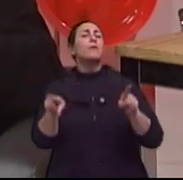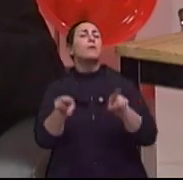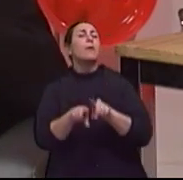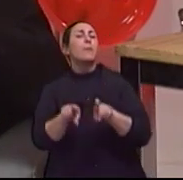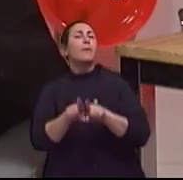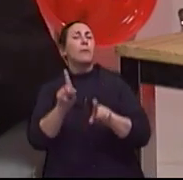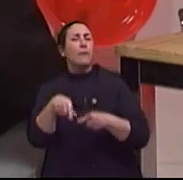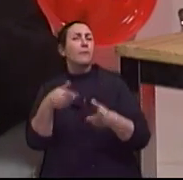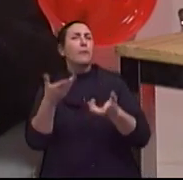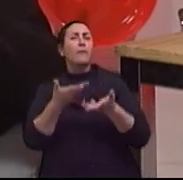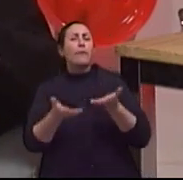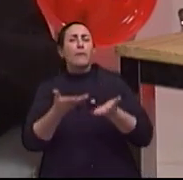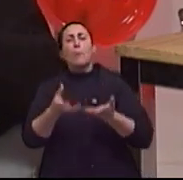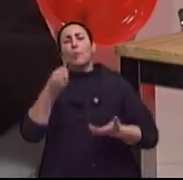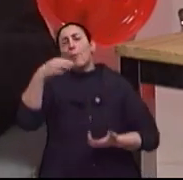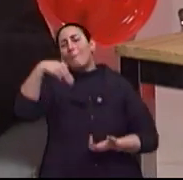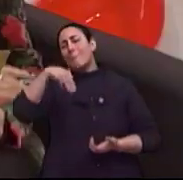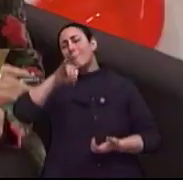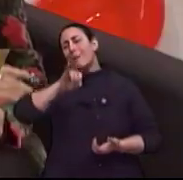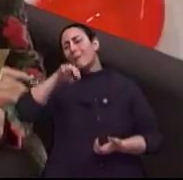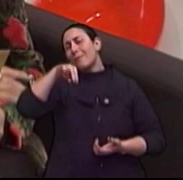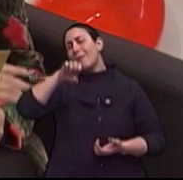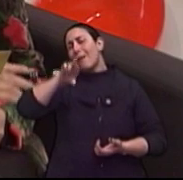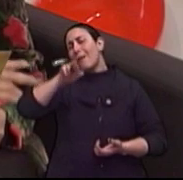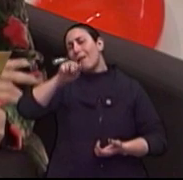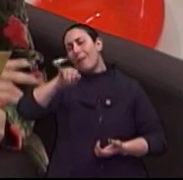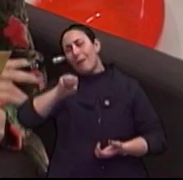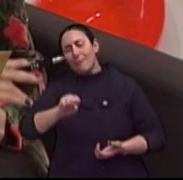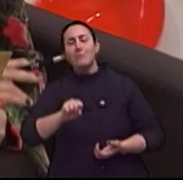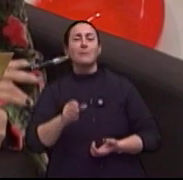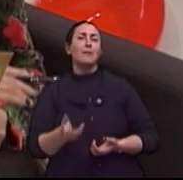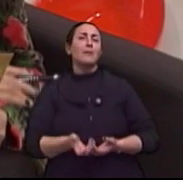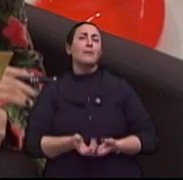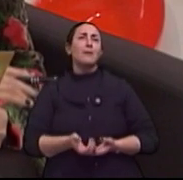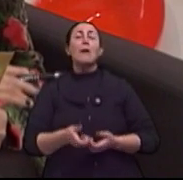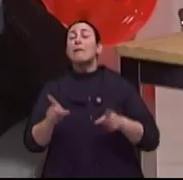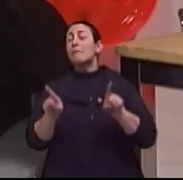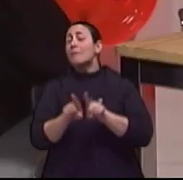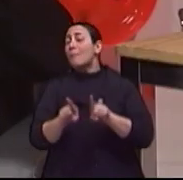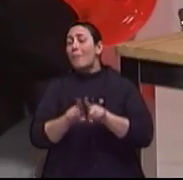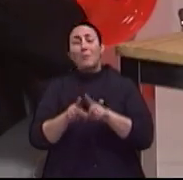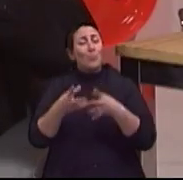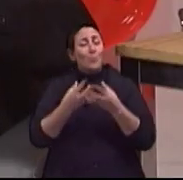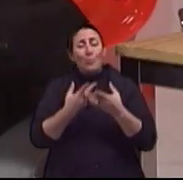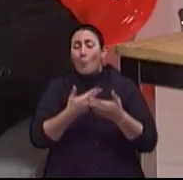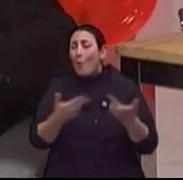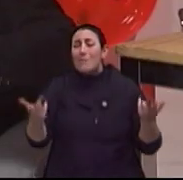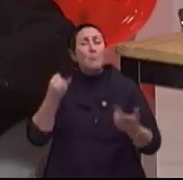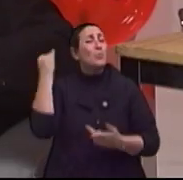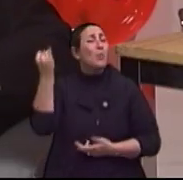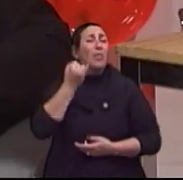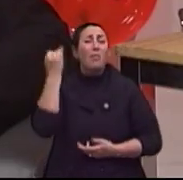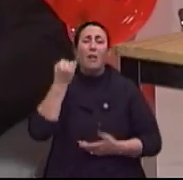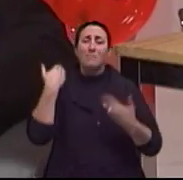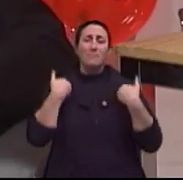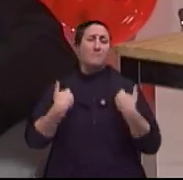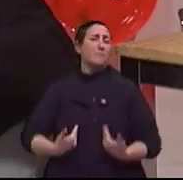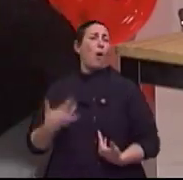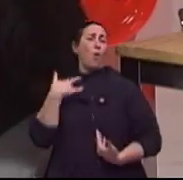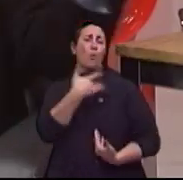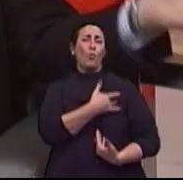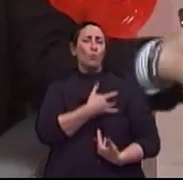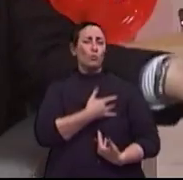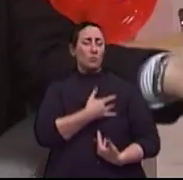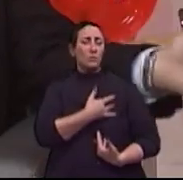importantes minerais proteínas OAB e aminoácidos que são importantes pra saúde como um todo primeira